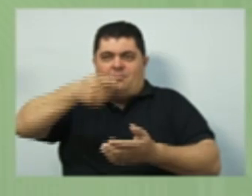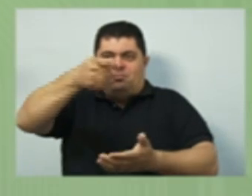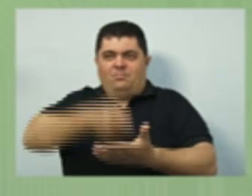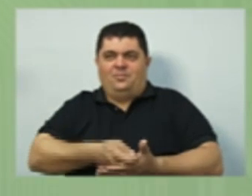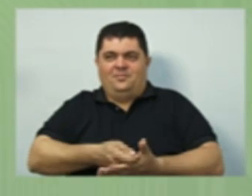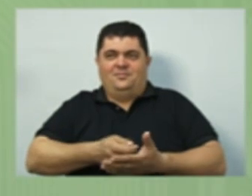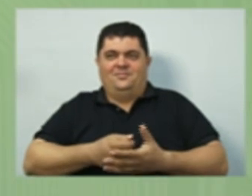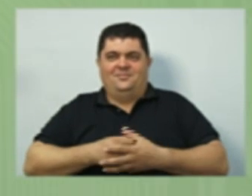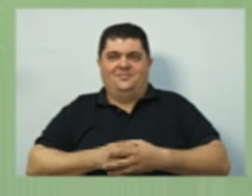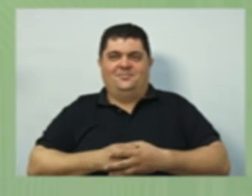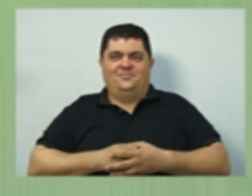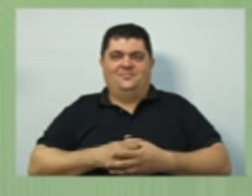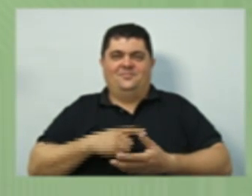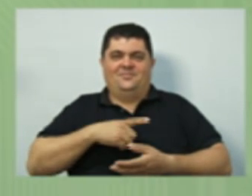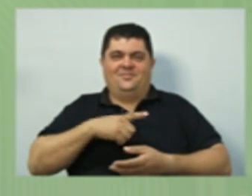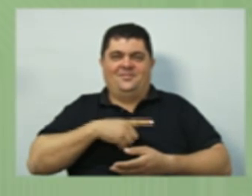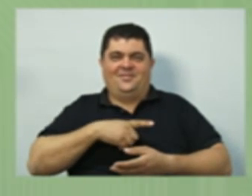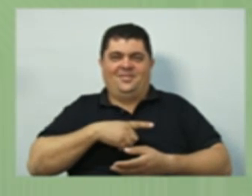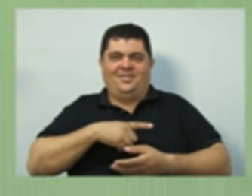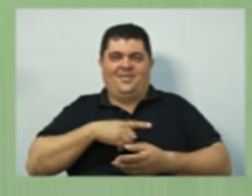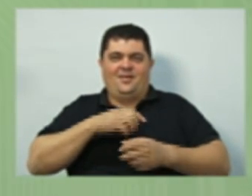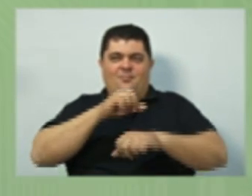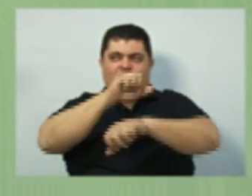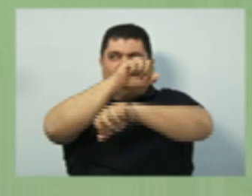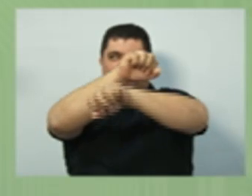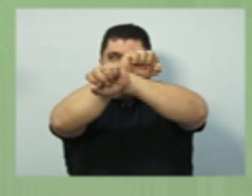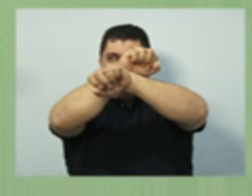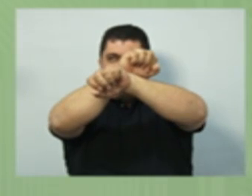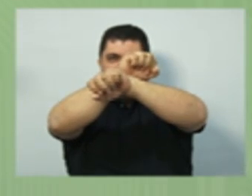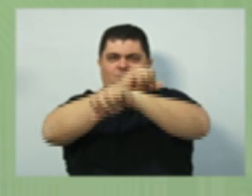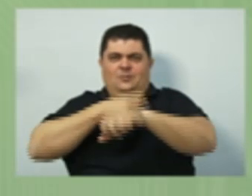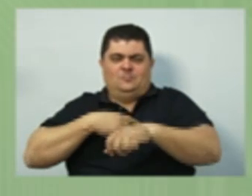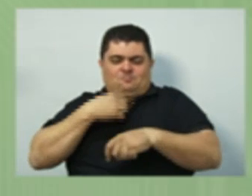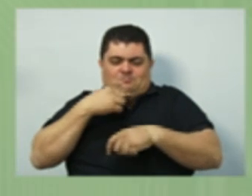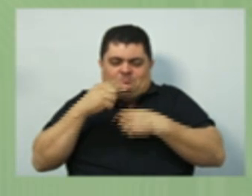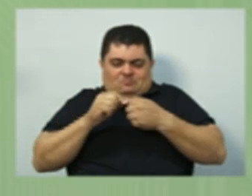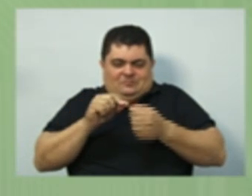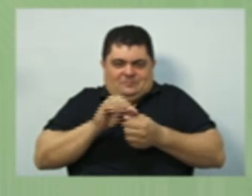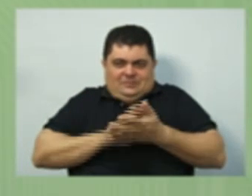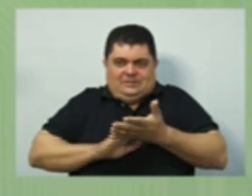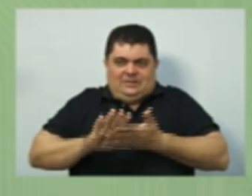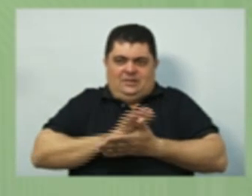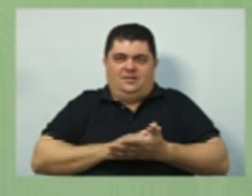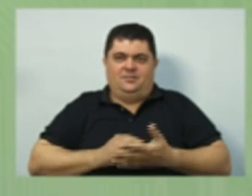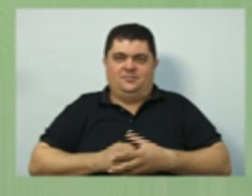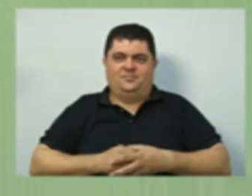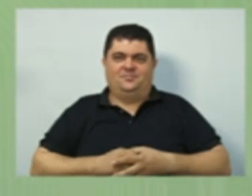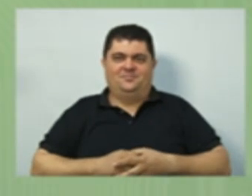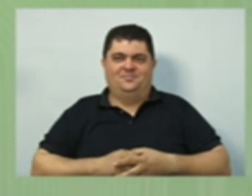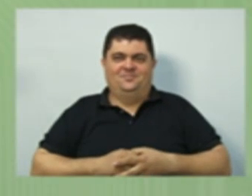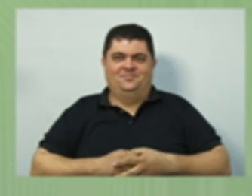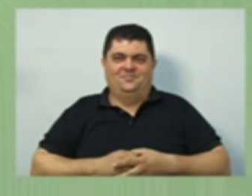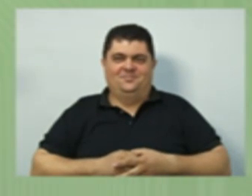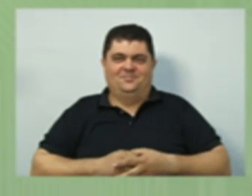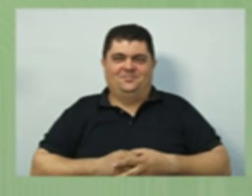outro, que está amarrado por correntes a um peso que lhe impede os movimentos? Veja,